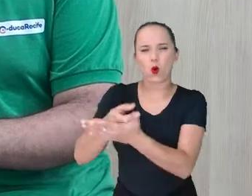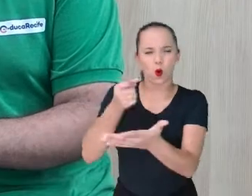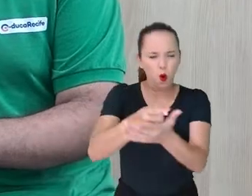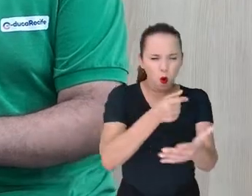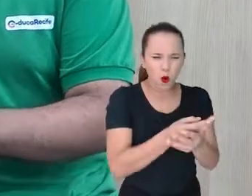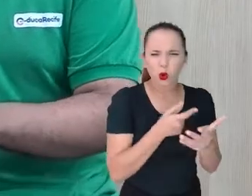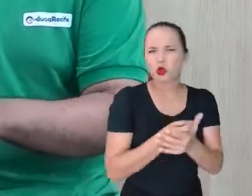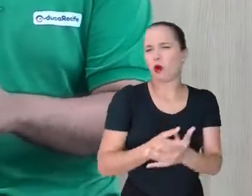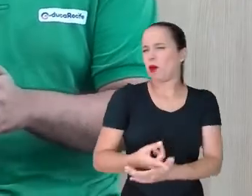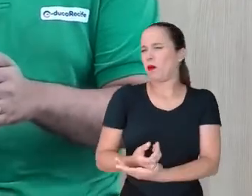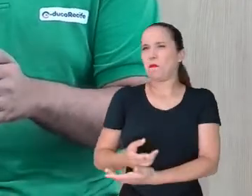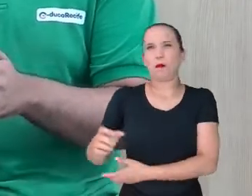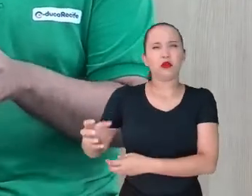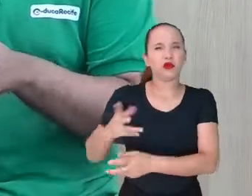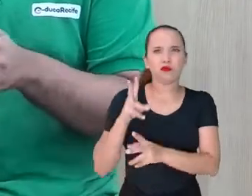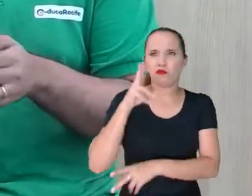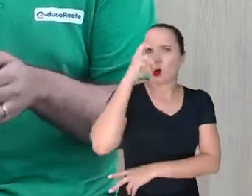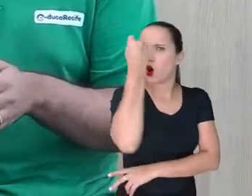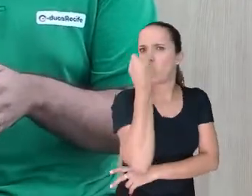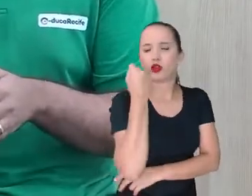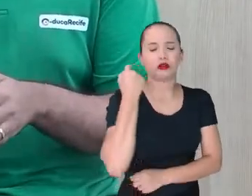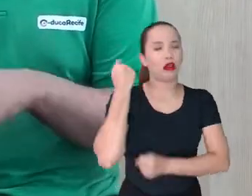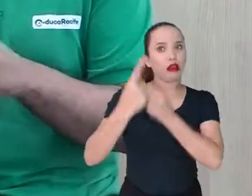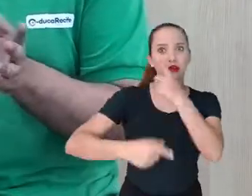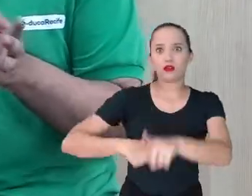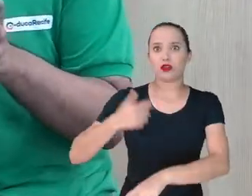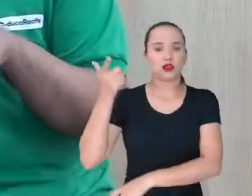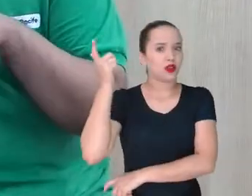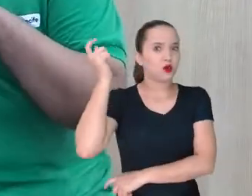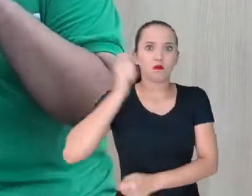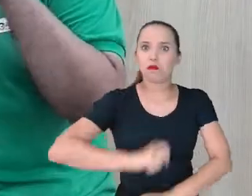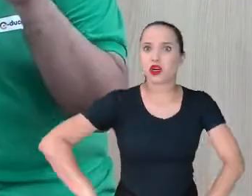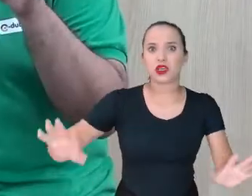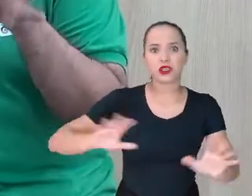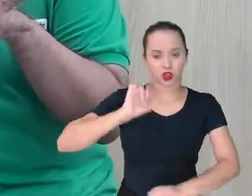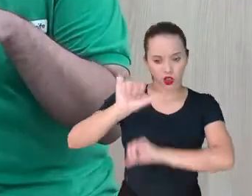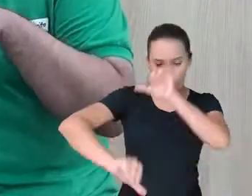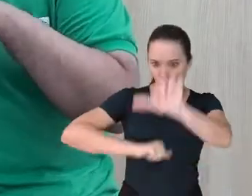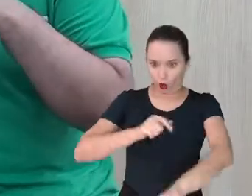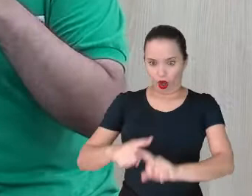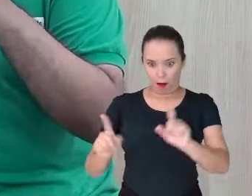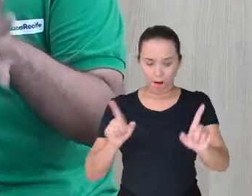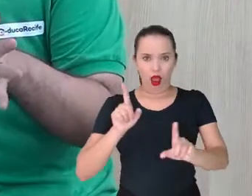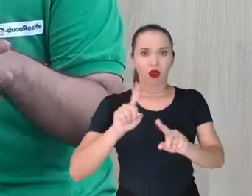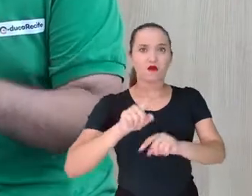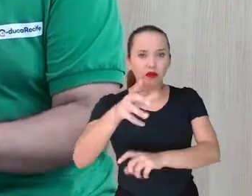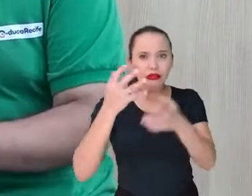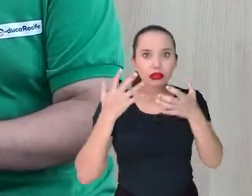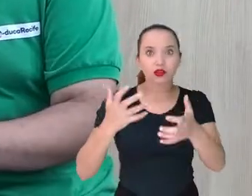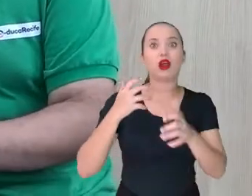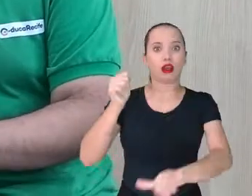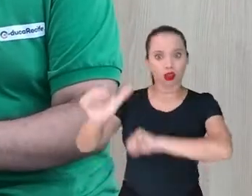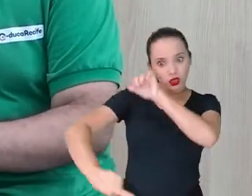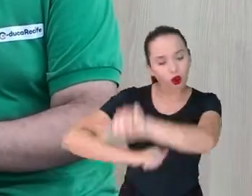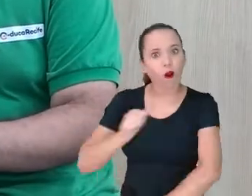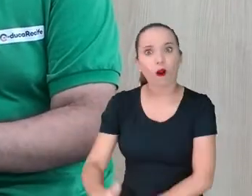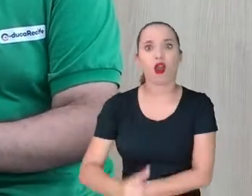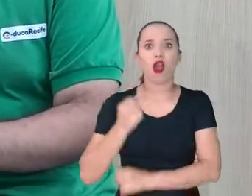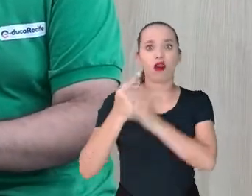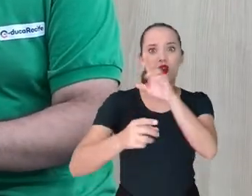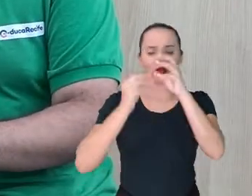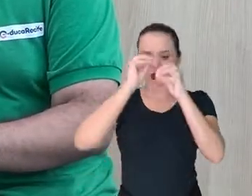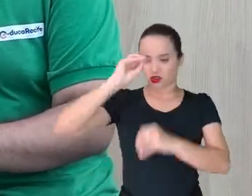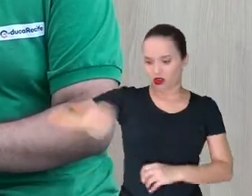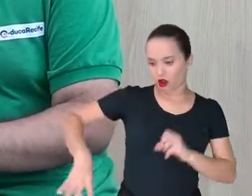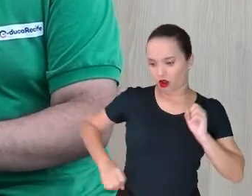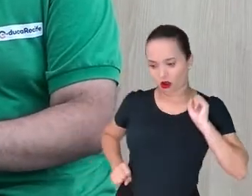muito intensificado, né? Muitas vezes você Isso. nem precisa trocar de um objeto, você já fica desesperado para trocar. Aí muitas vezes a gente descarta